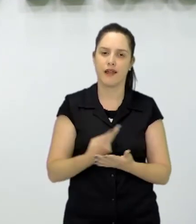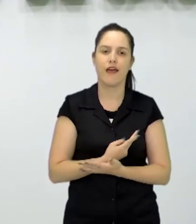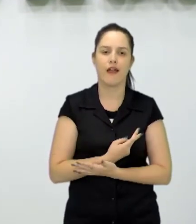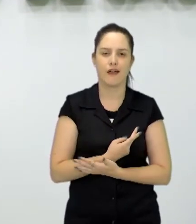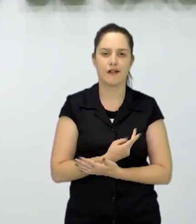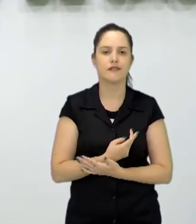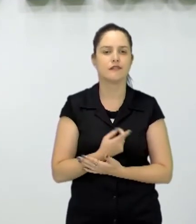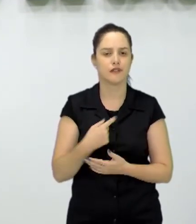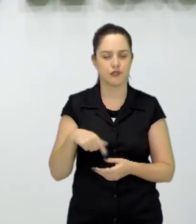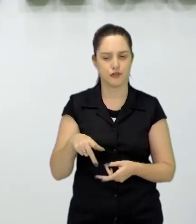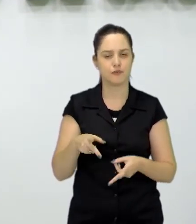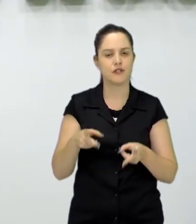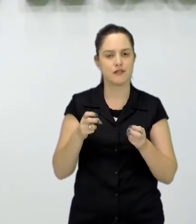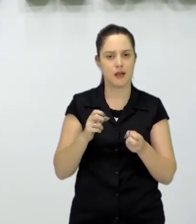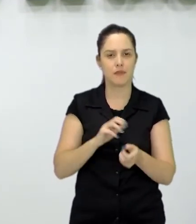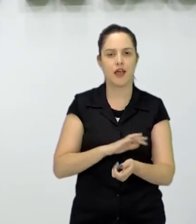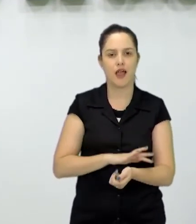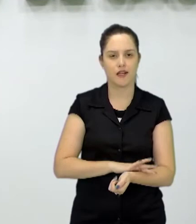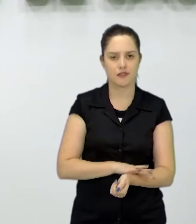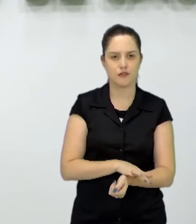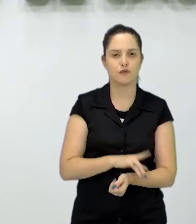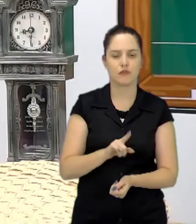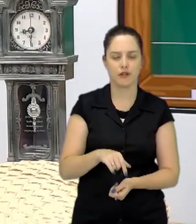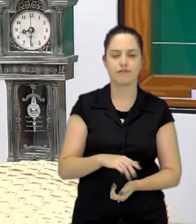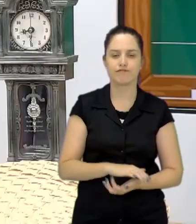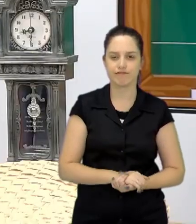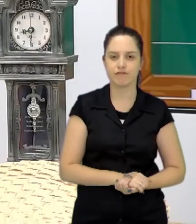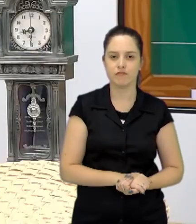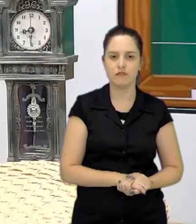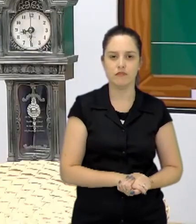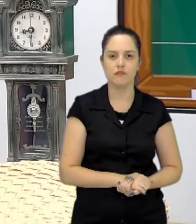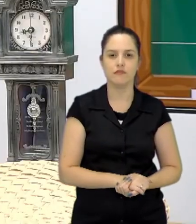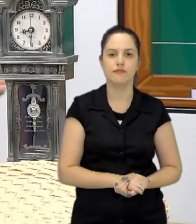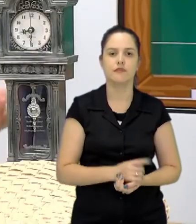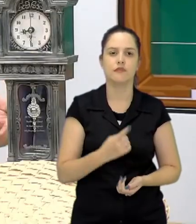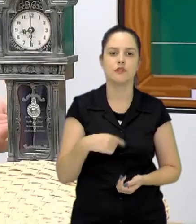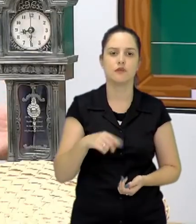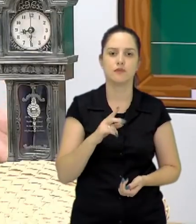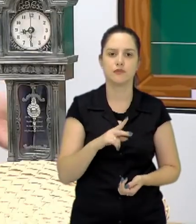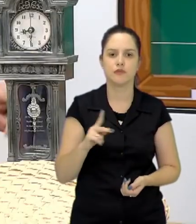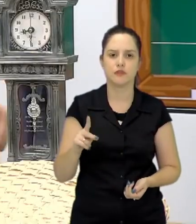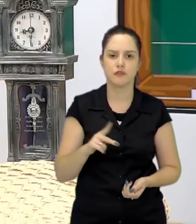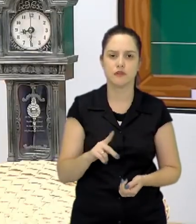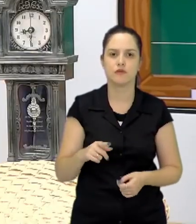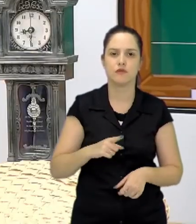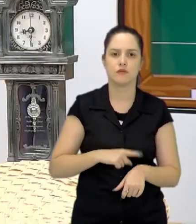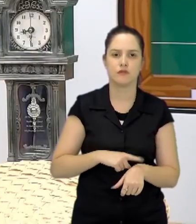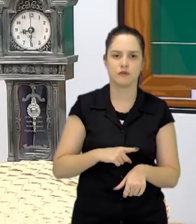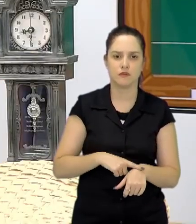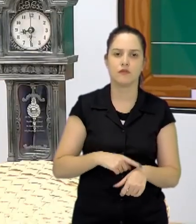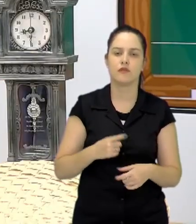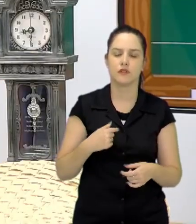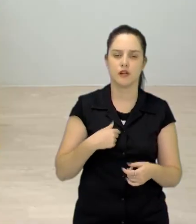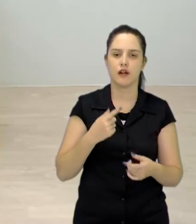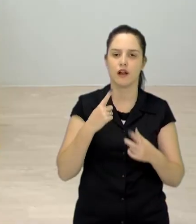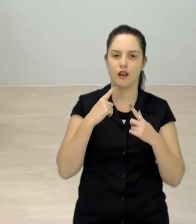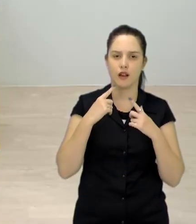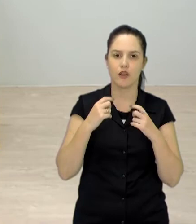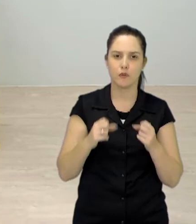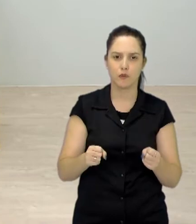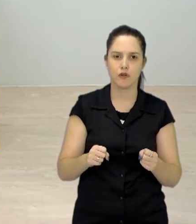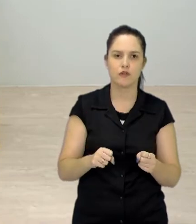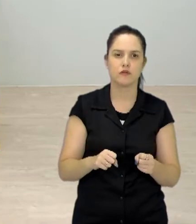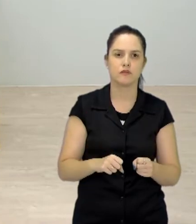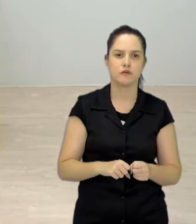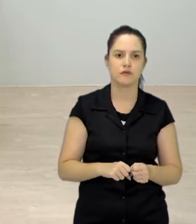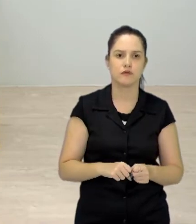gente percebe esse racismo aí no meio digital. Exato. E temos também o racismo dentro do preconceito linguístico, né, professora Elaine?